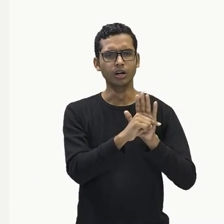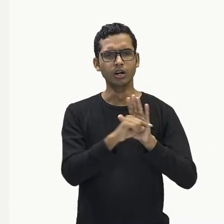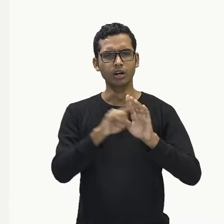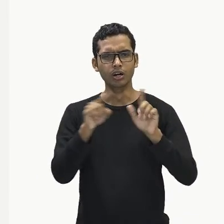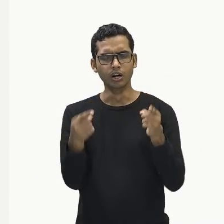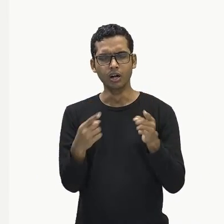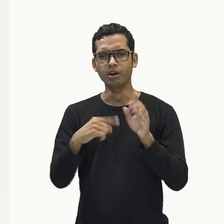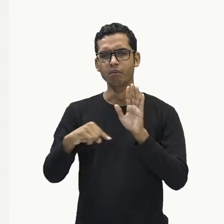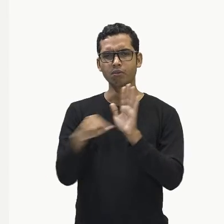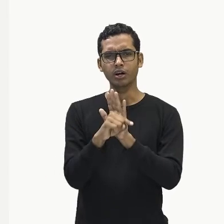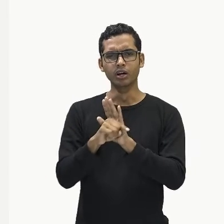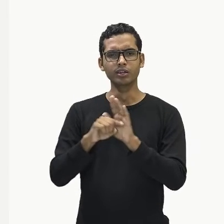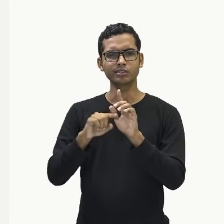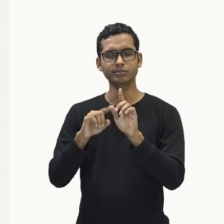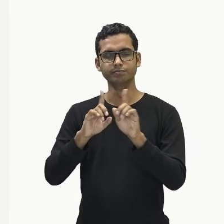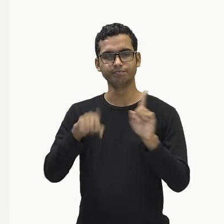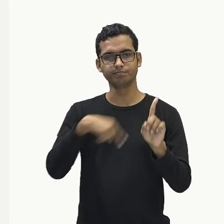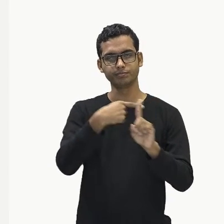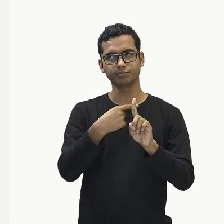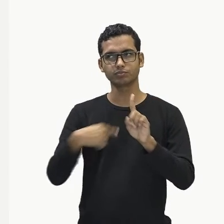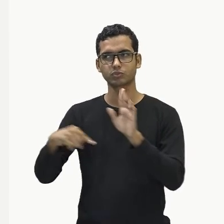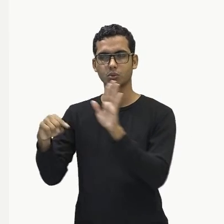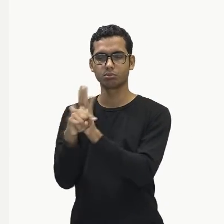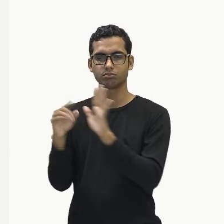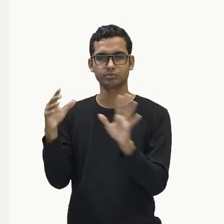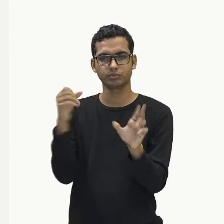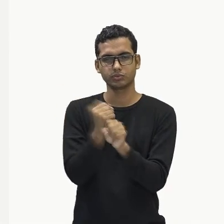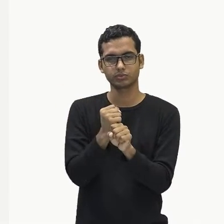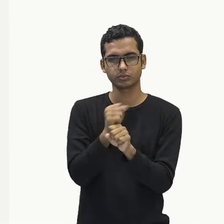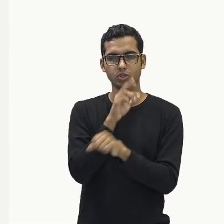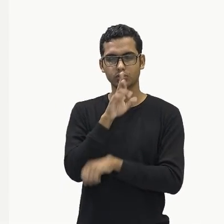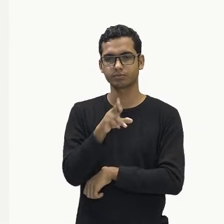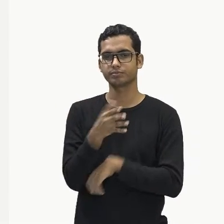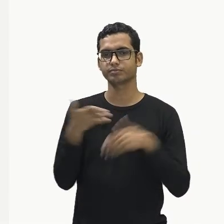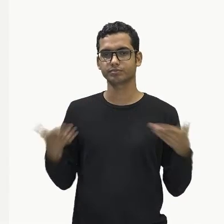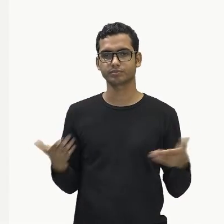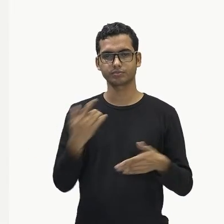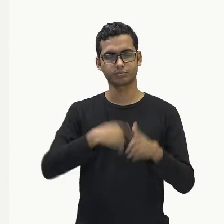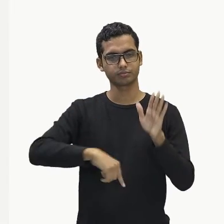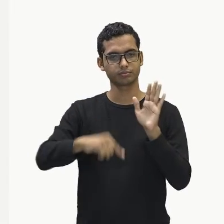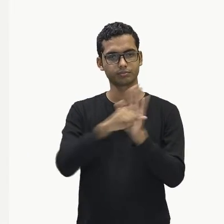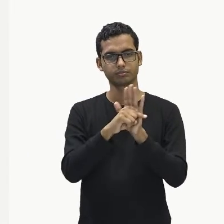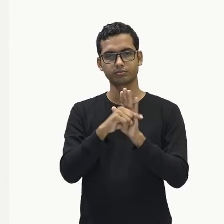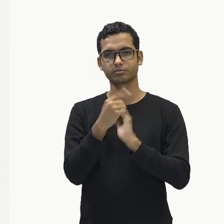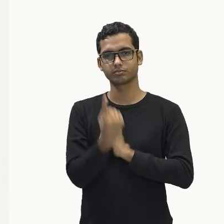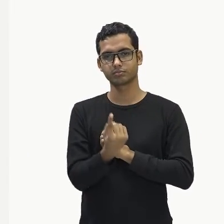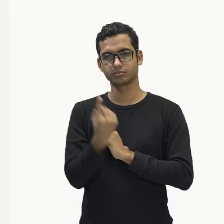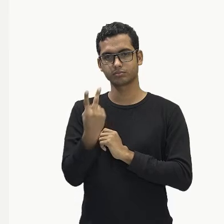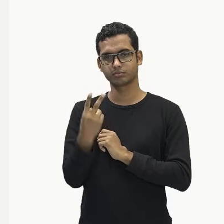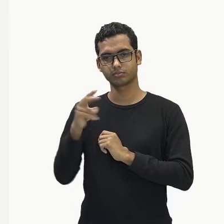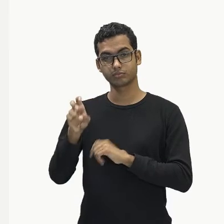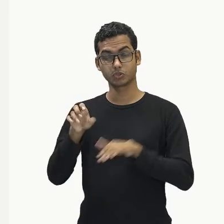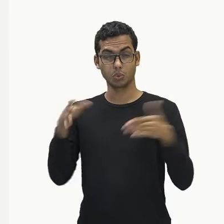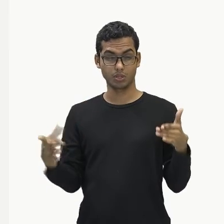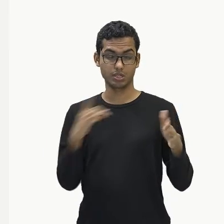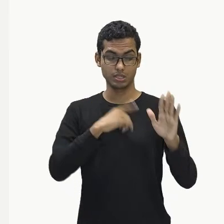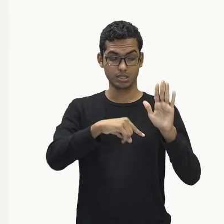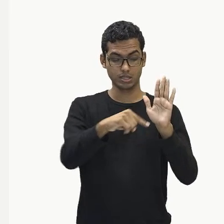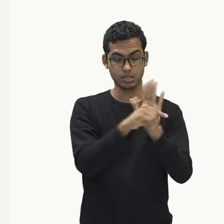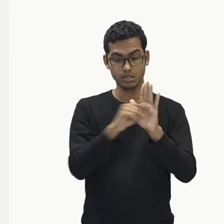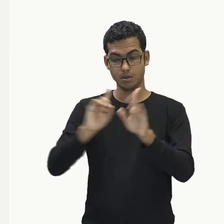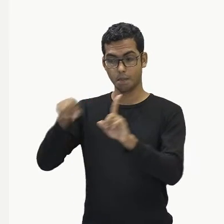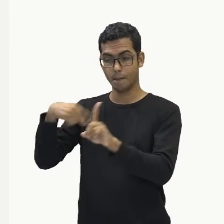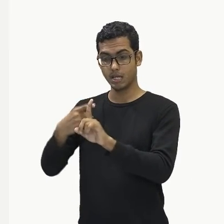Mais com menos, menos. Aqui a gente já vai ter o seguinte: quando nós temos sinais